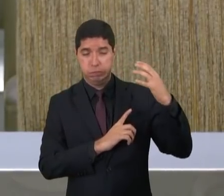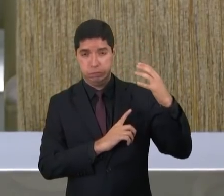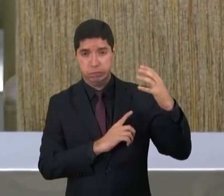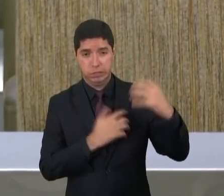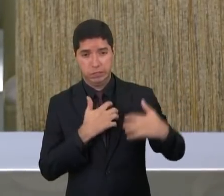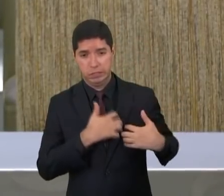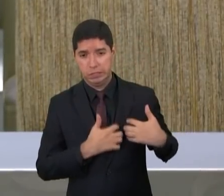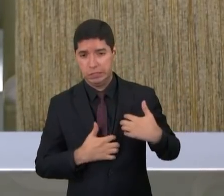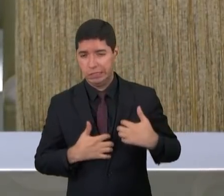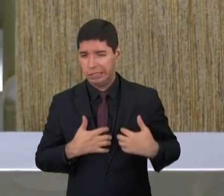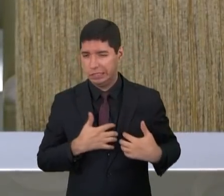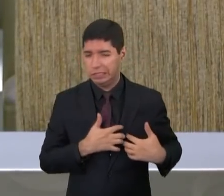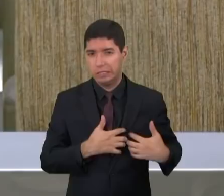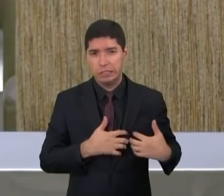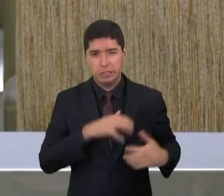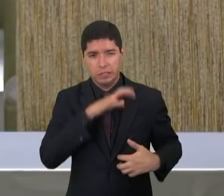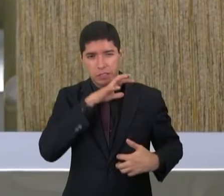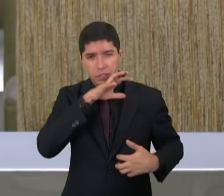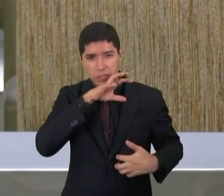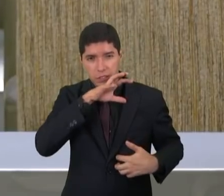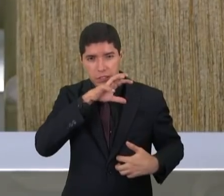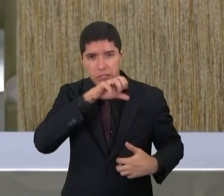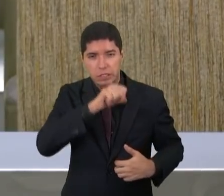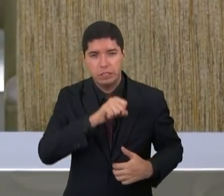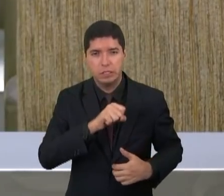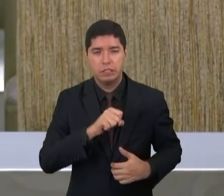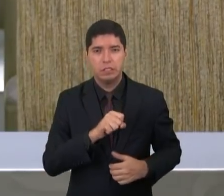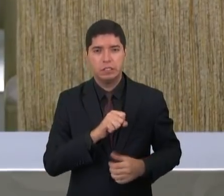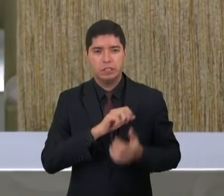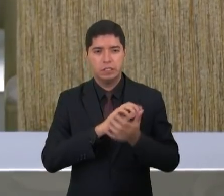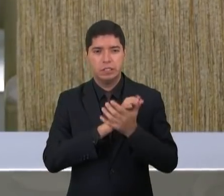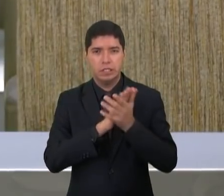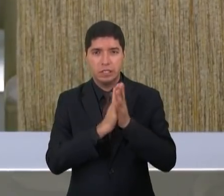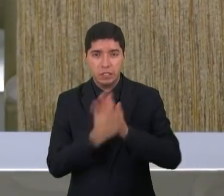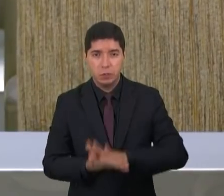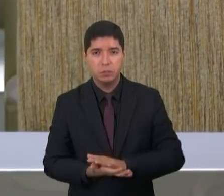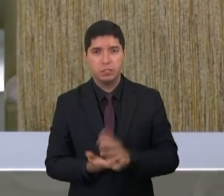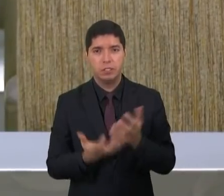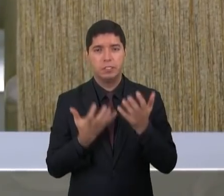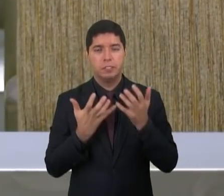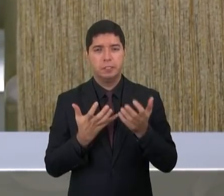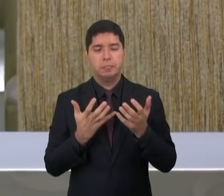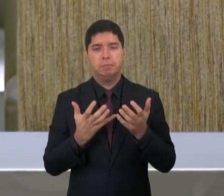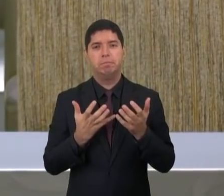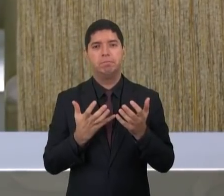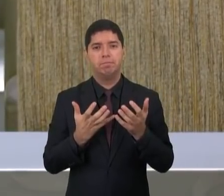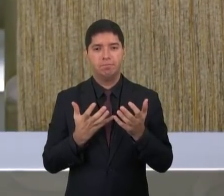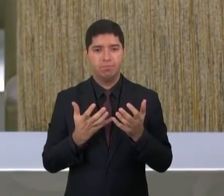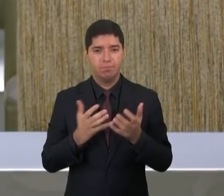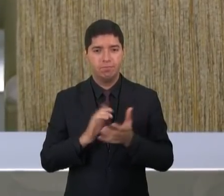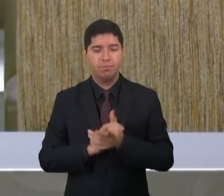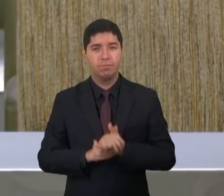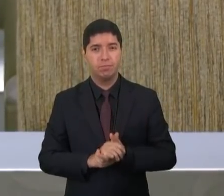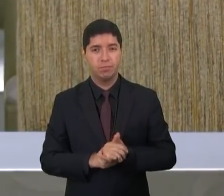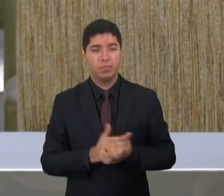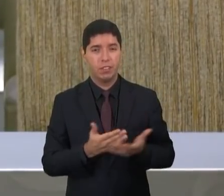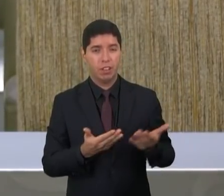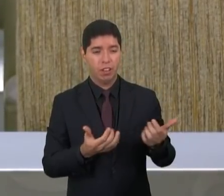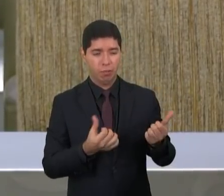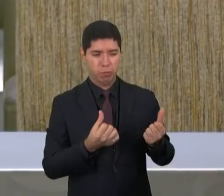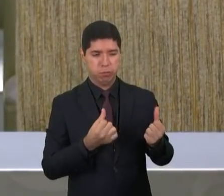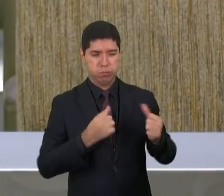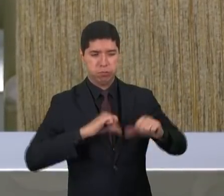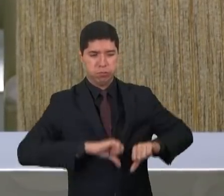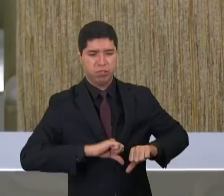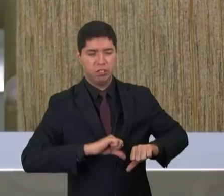a ferocidade do inimigo, seu impetuoso desejo de prejudicar e